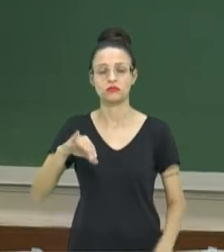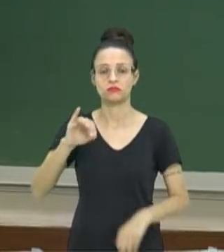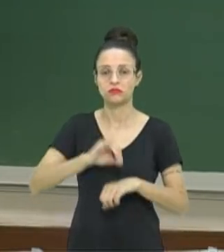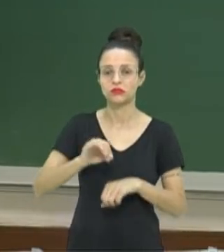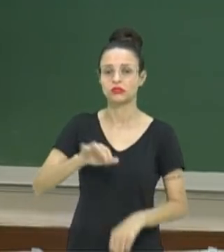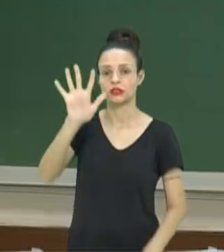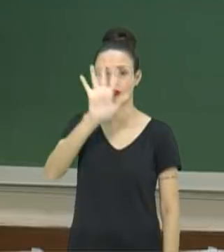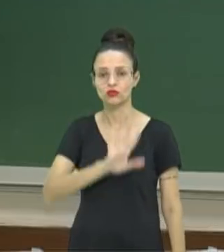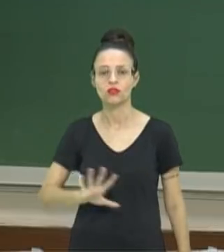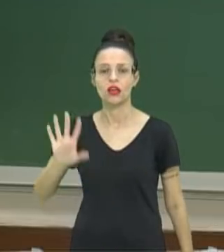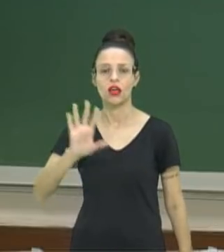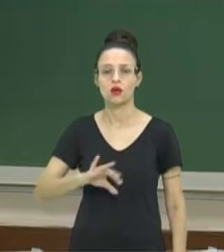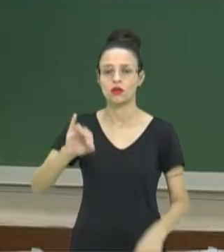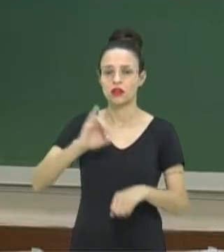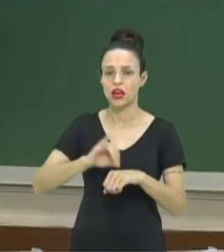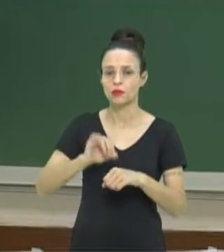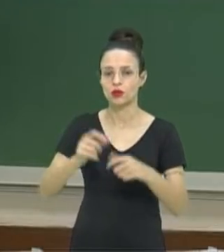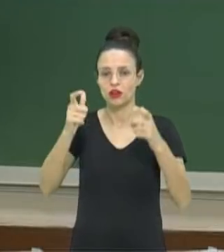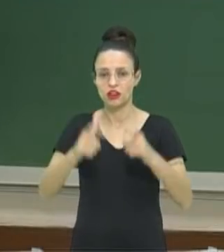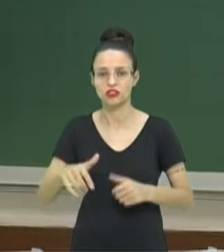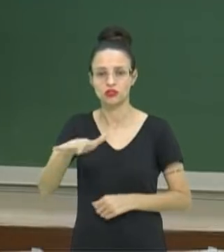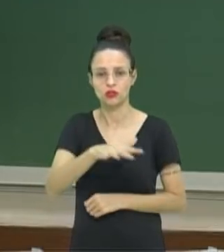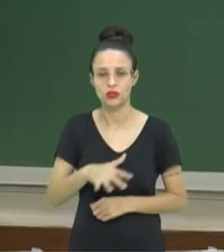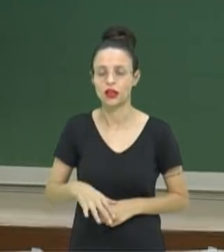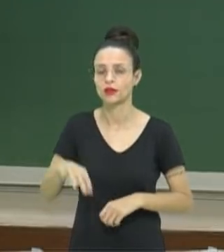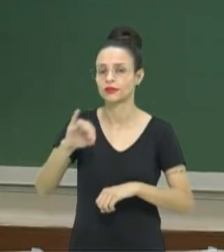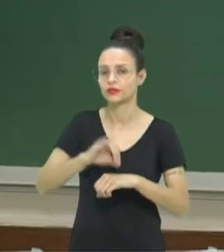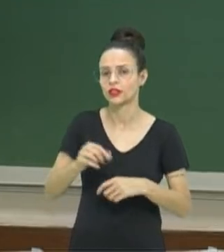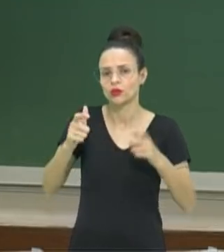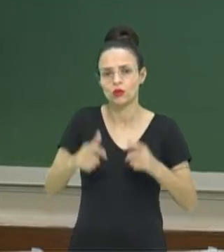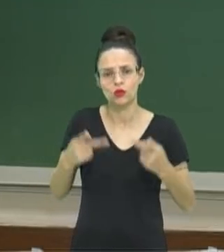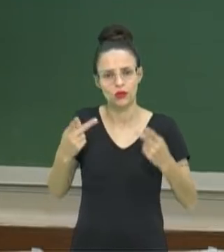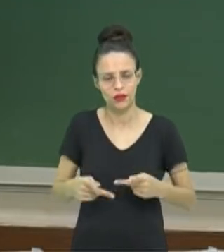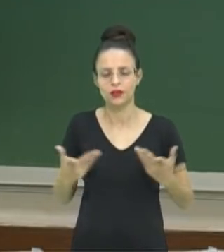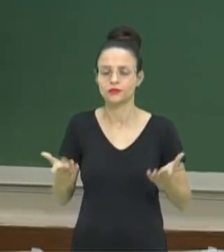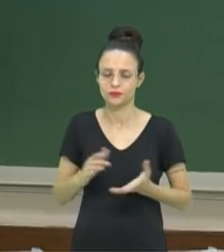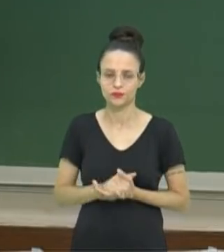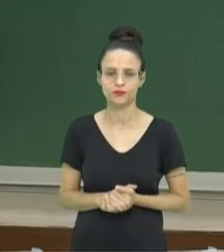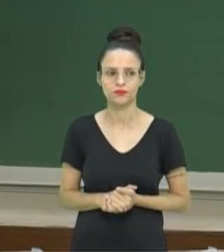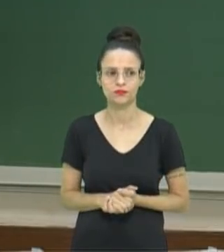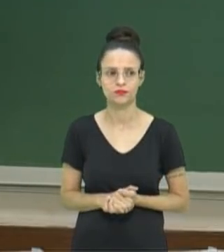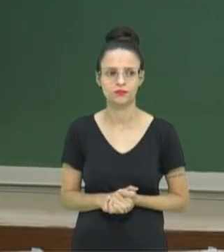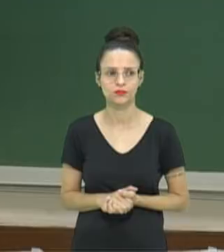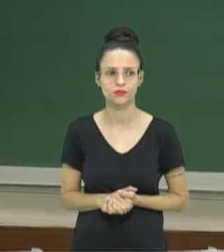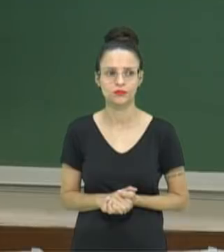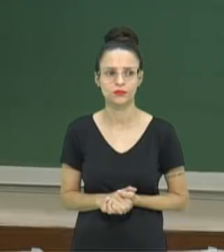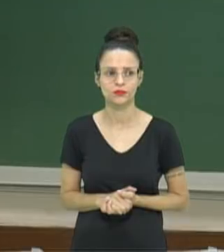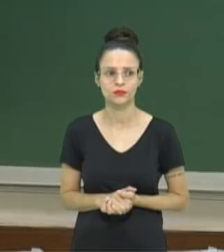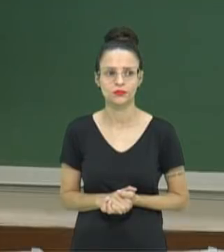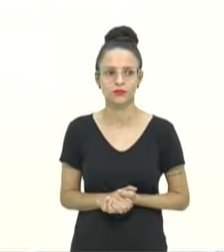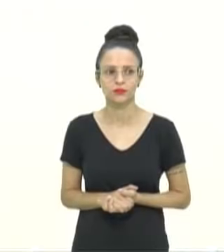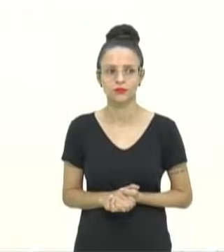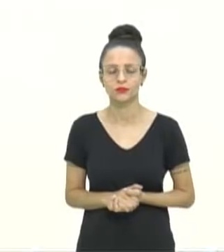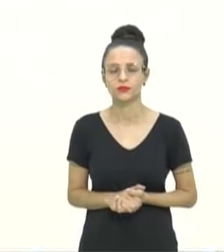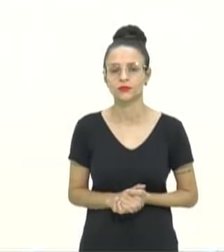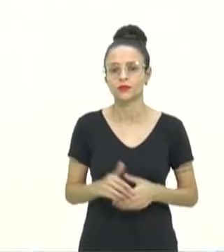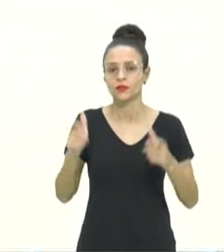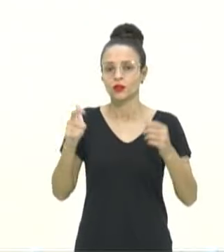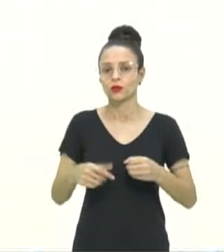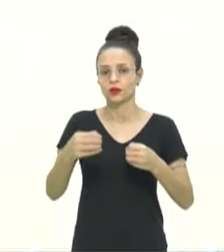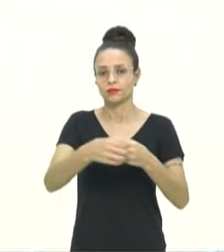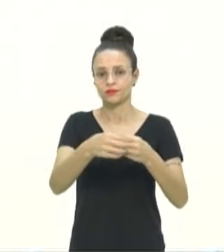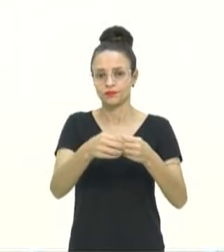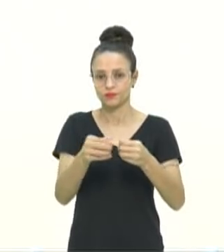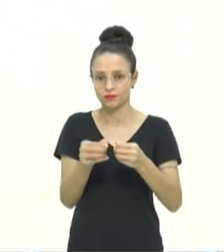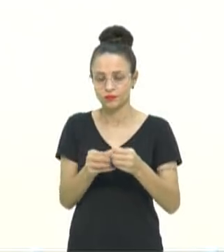é uma capital regional ou se é um centro local e assim sucessivamente, tá? Região